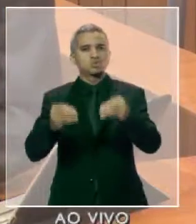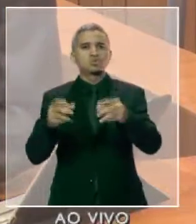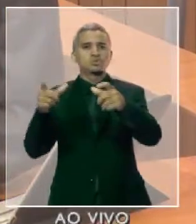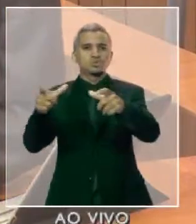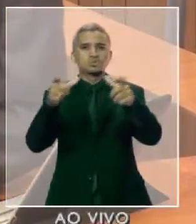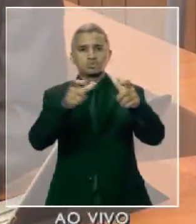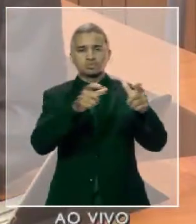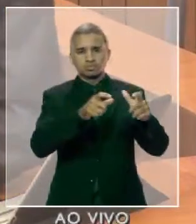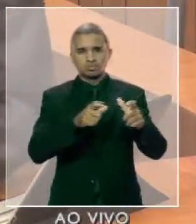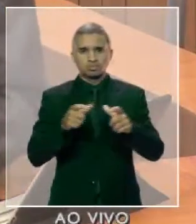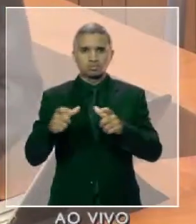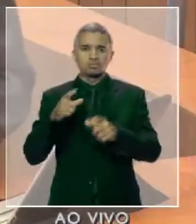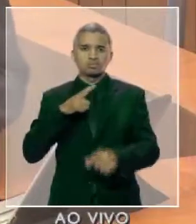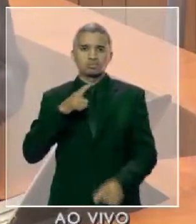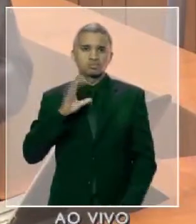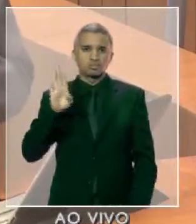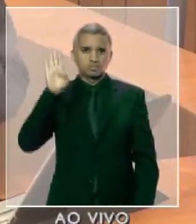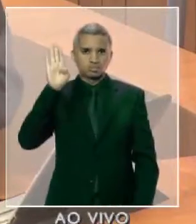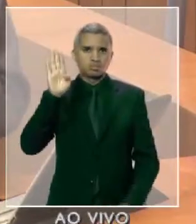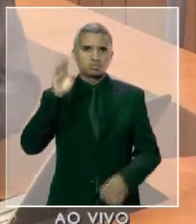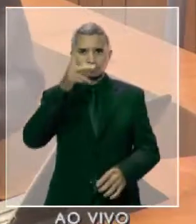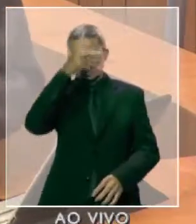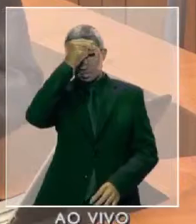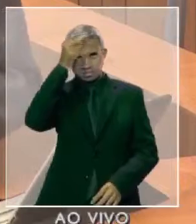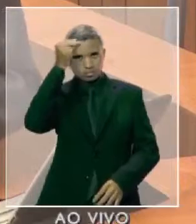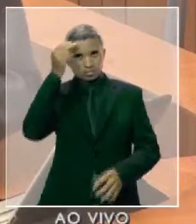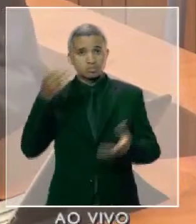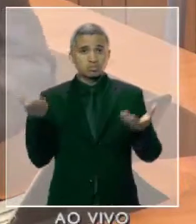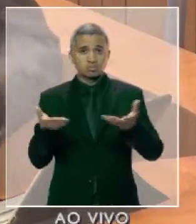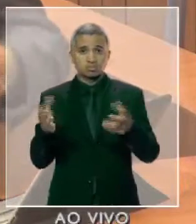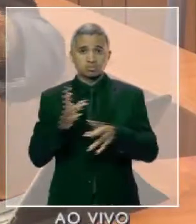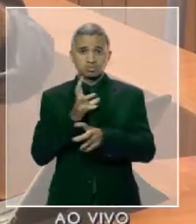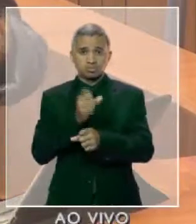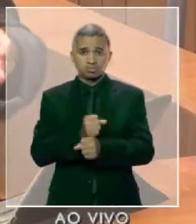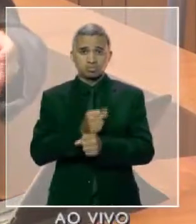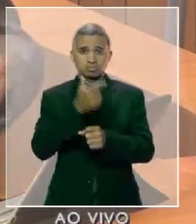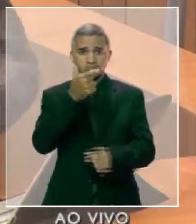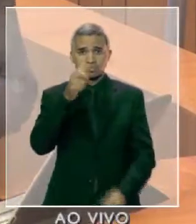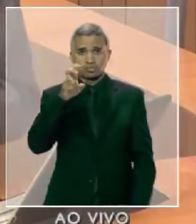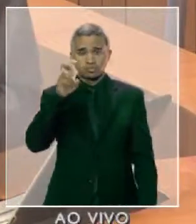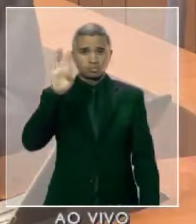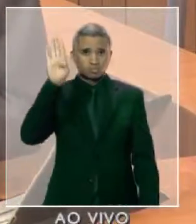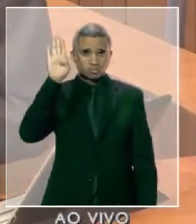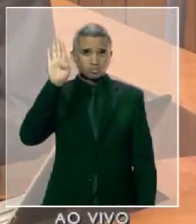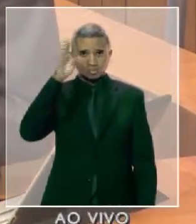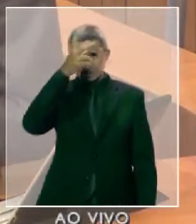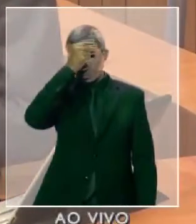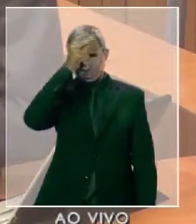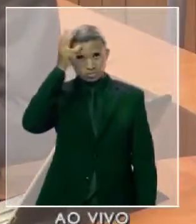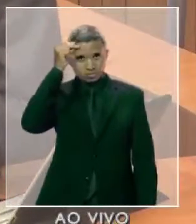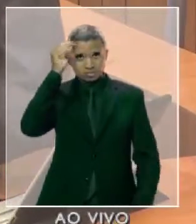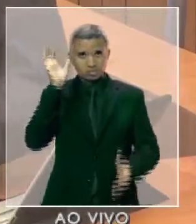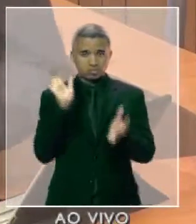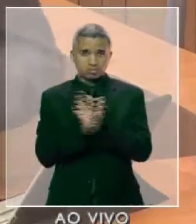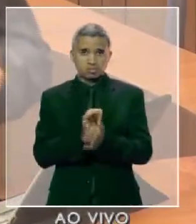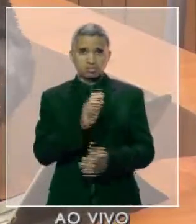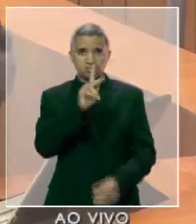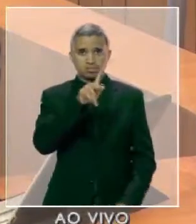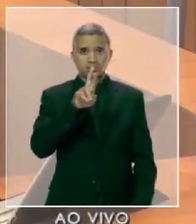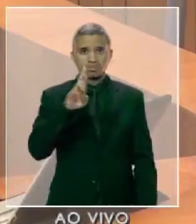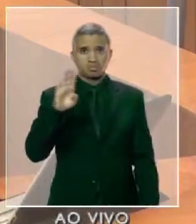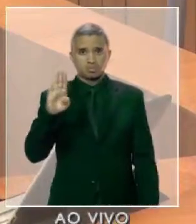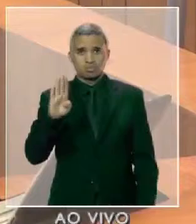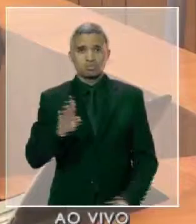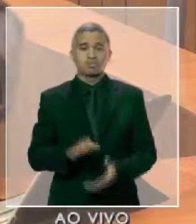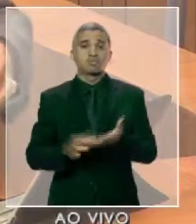prefeitos. Hoje, são 25 prefeitos, a bancada do nosso partido, ou seja, o PRB